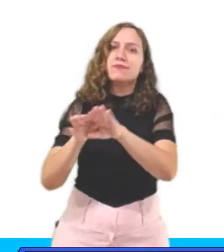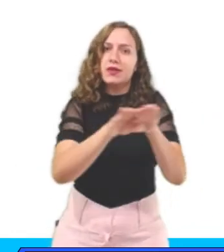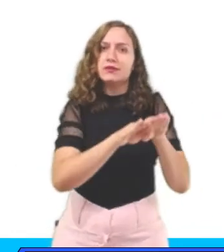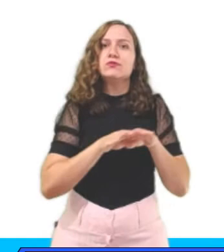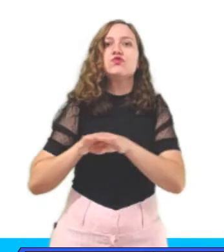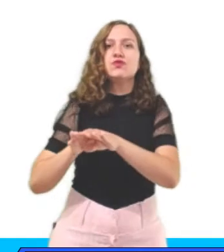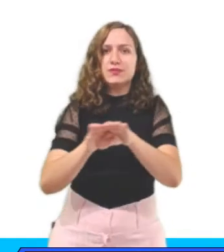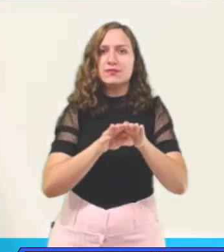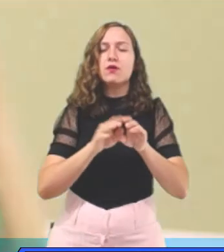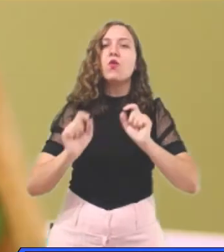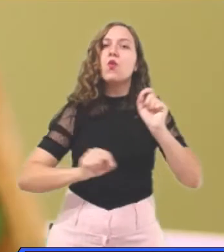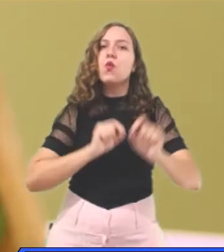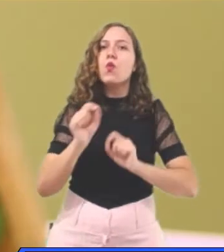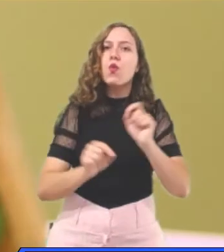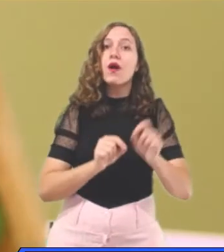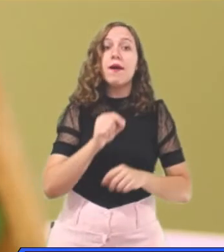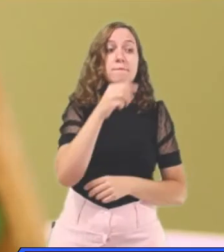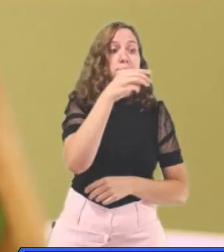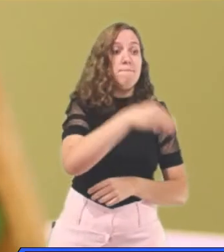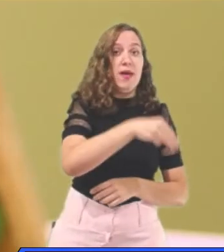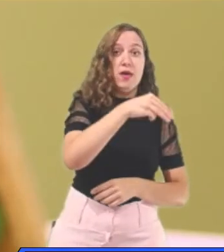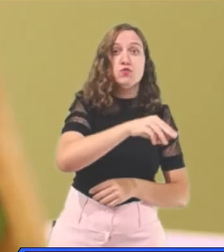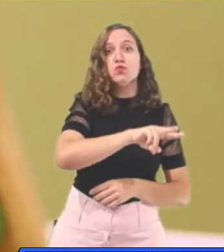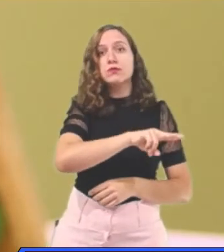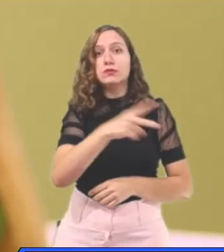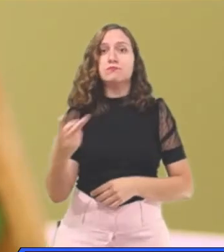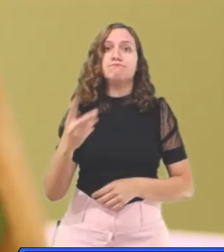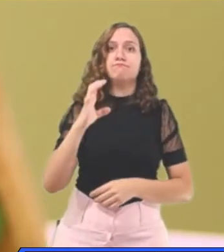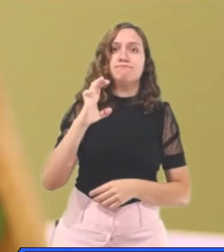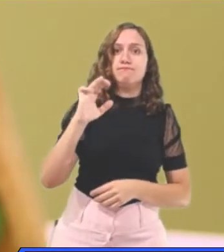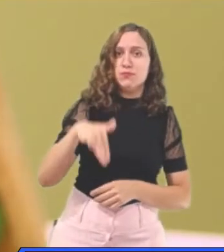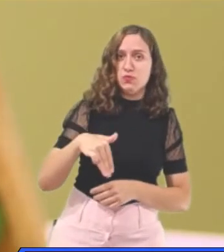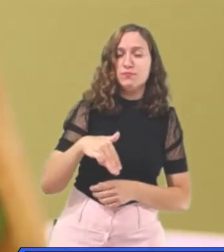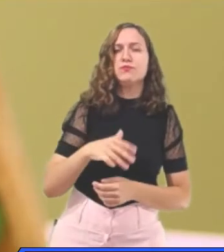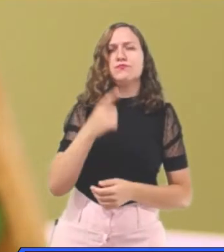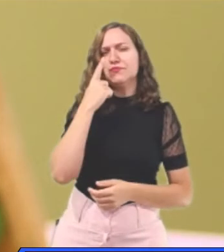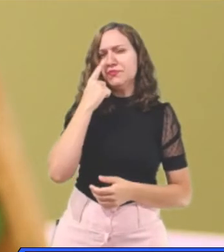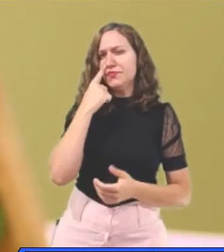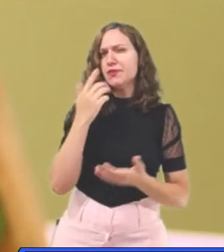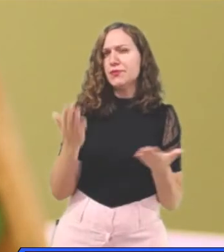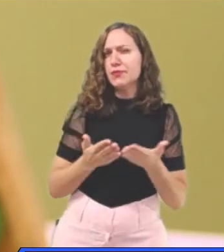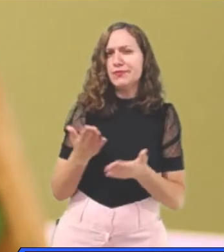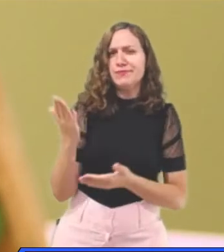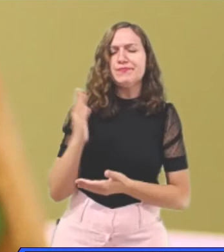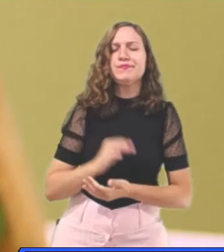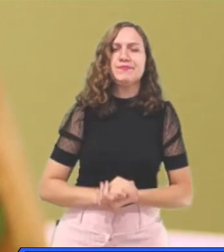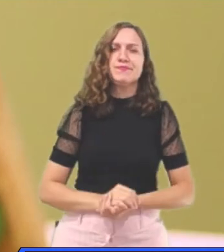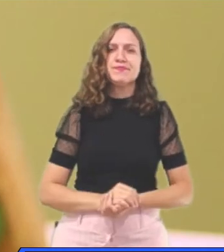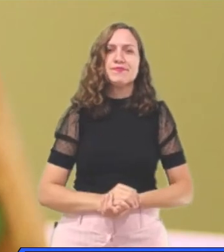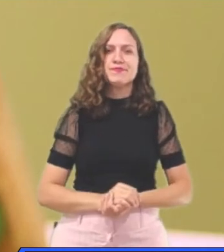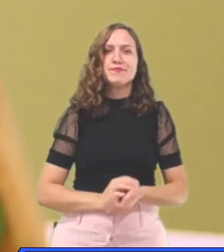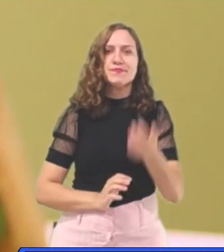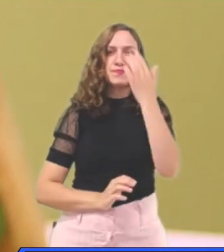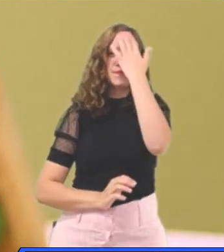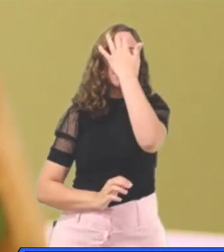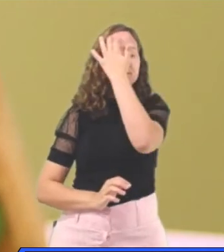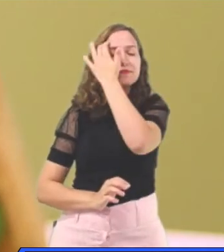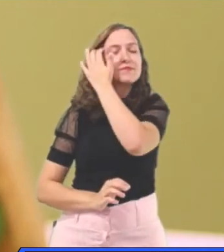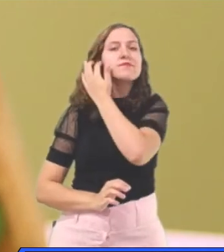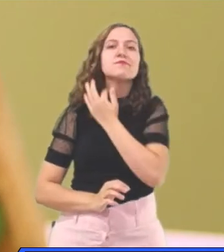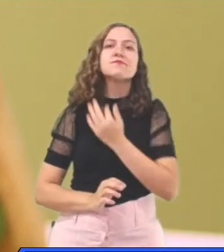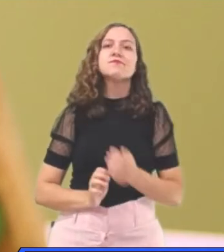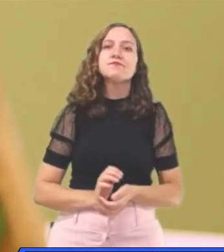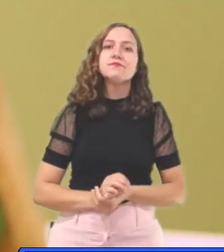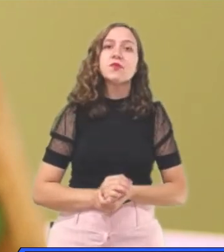transformar metros em centímetros. Então, vamos lá? E para transformar